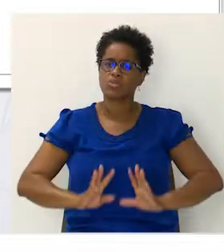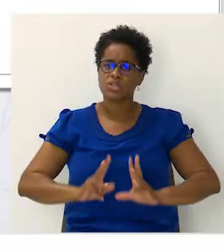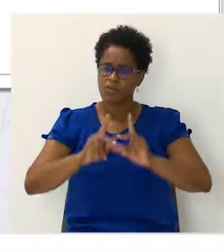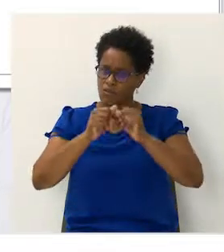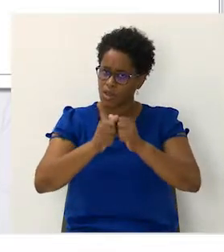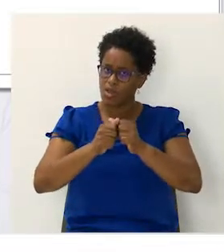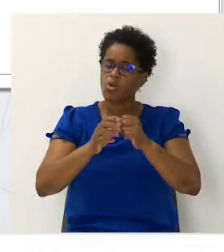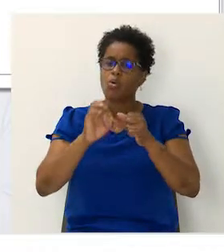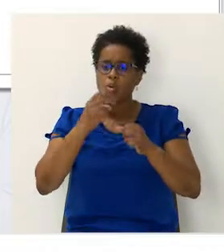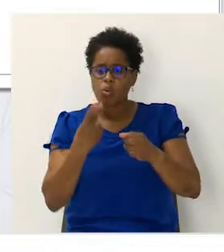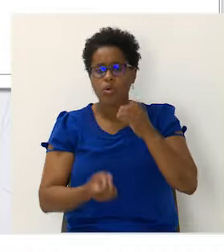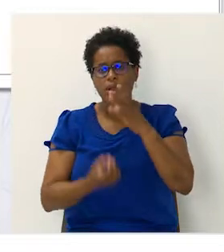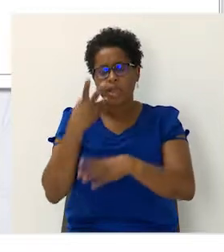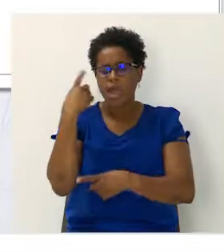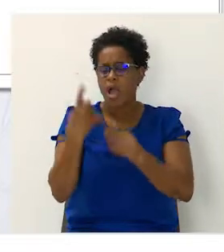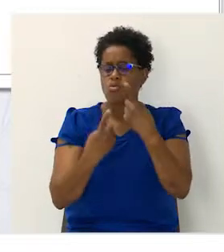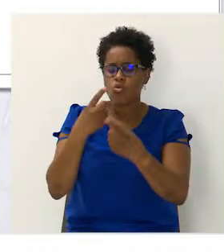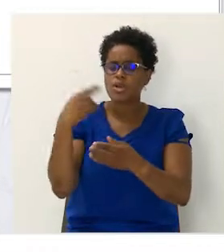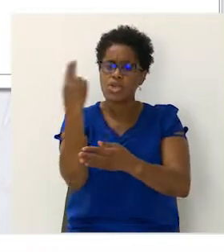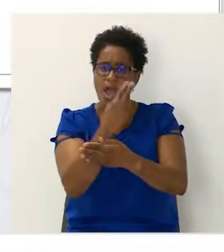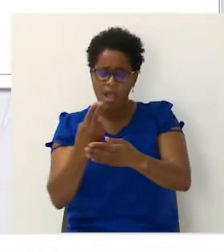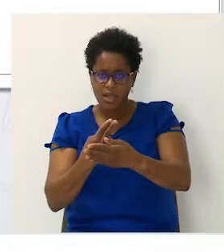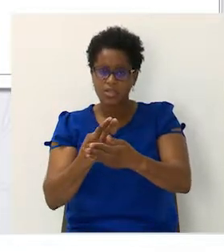desenvolver ou por criar algumas artes